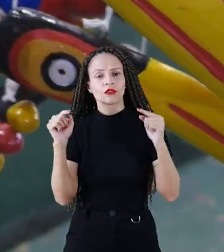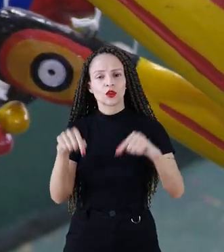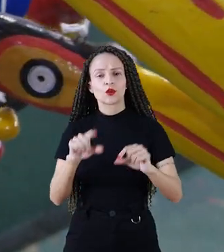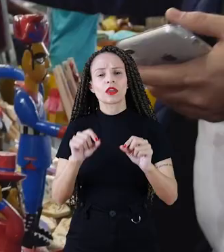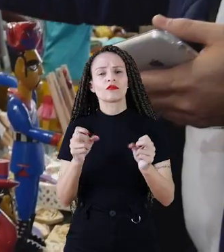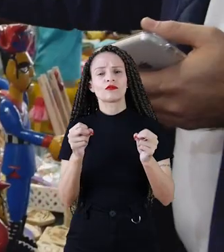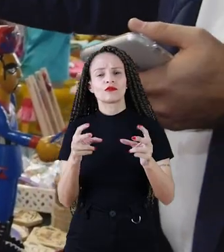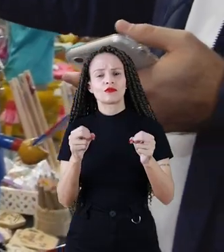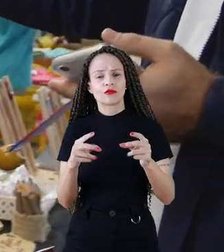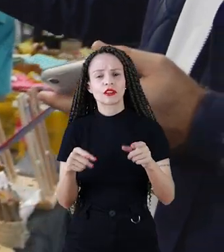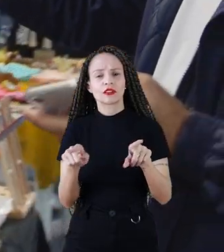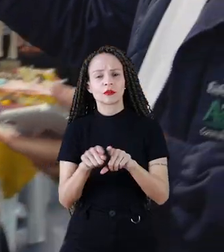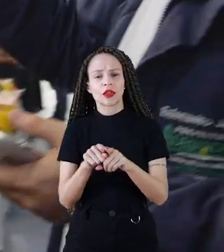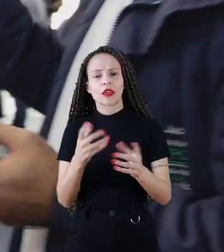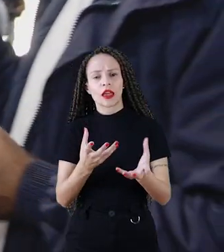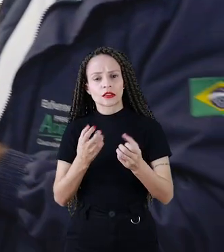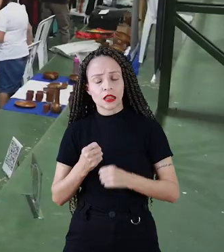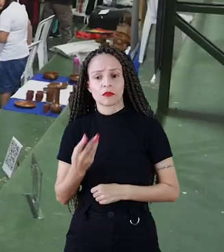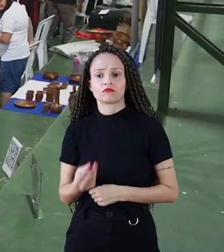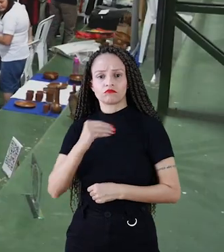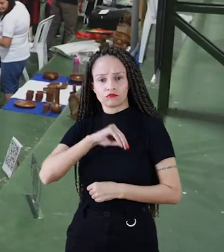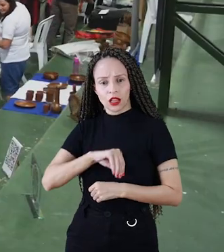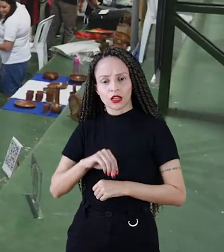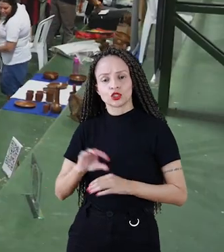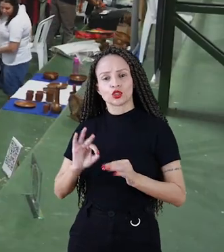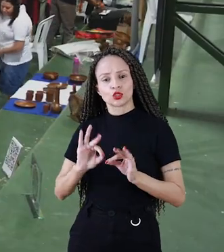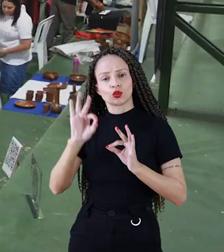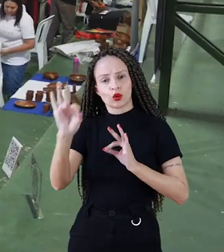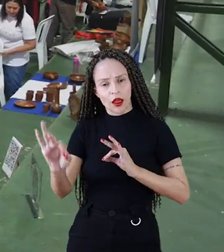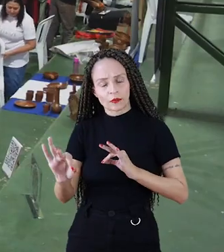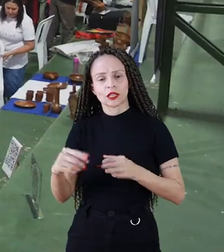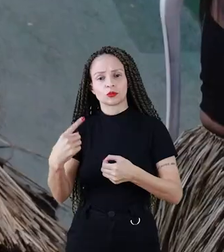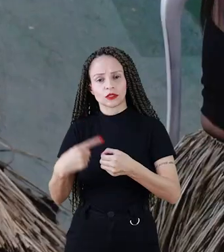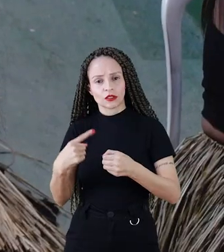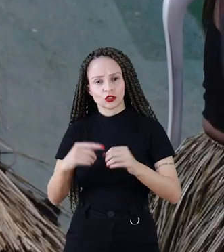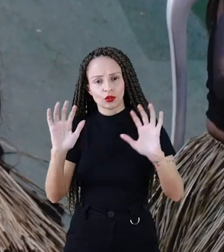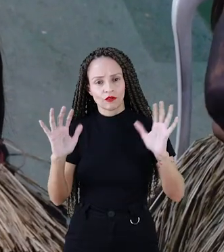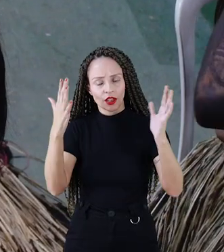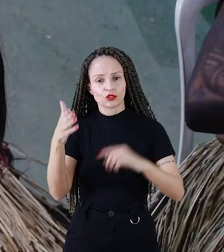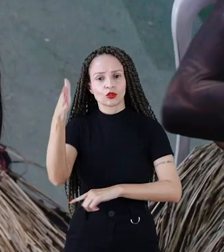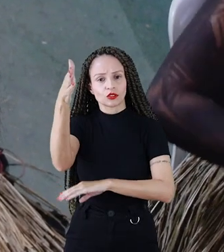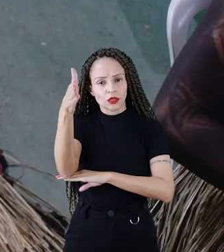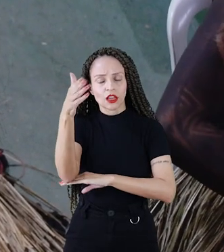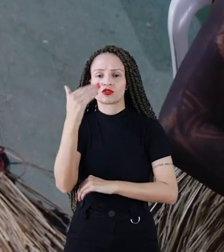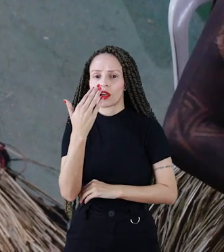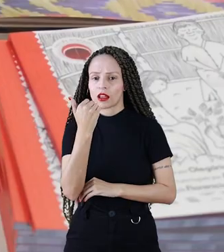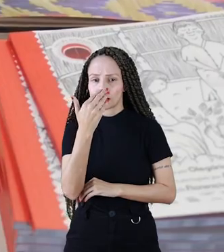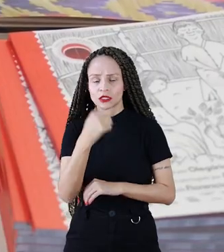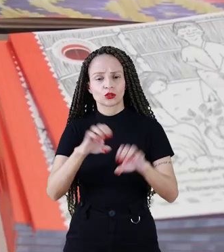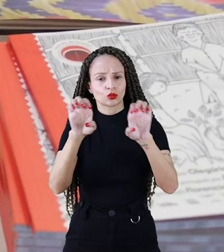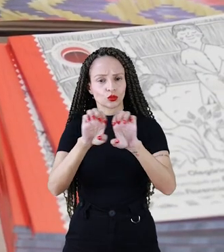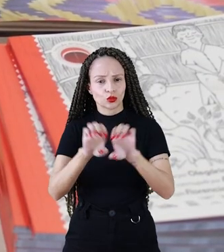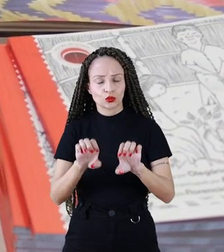vê e tudo que elas vendem ficam com elas elas recebem uma ajuda de custo pro deslocamento até a cidade do evento a hospedagem A